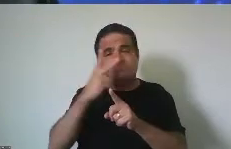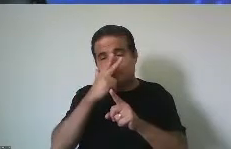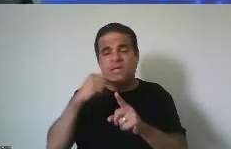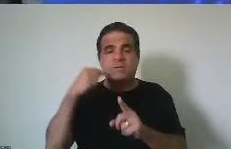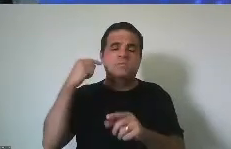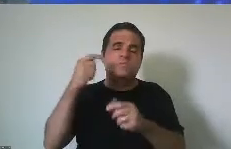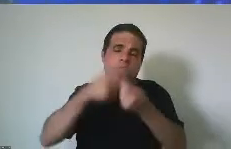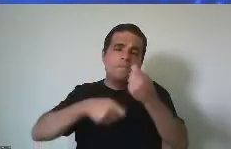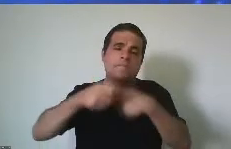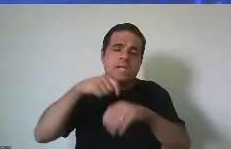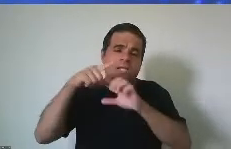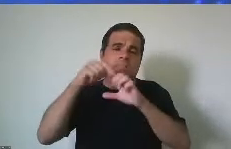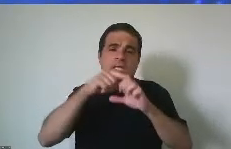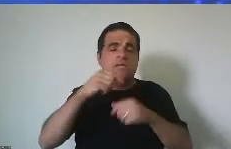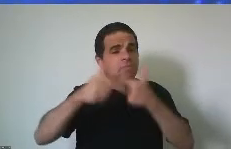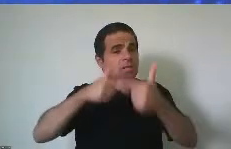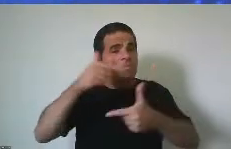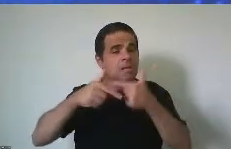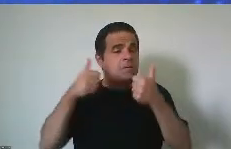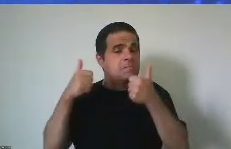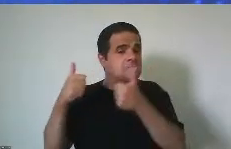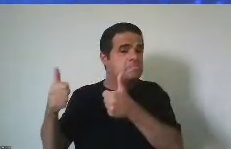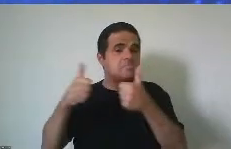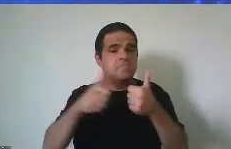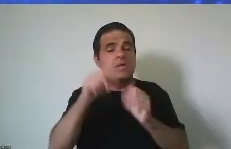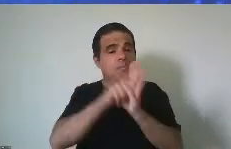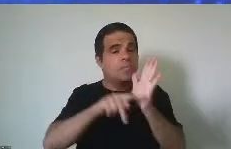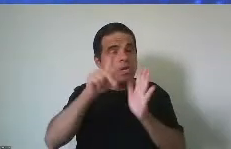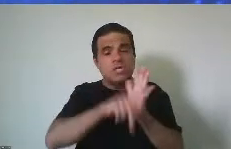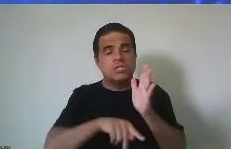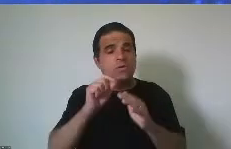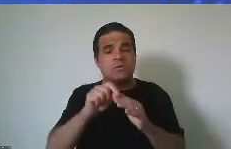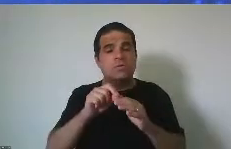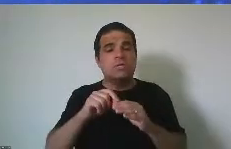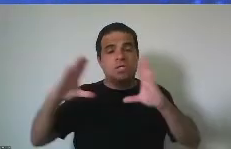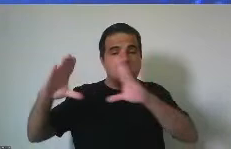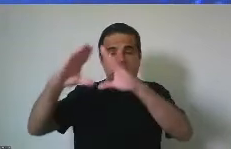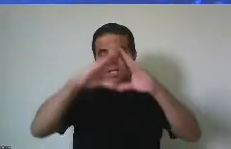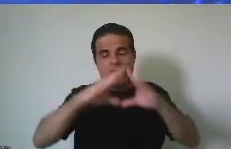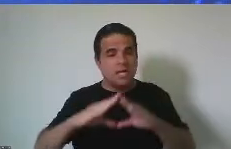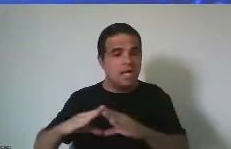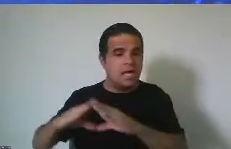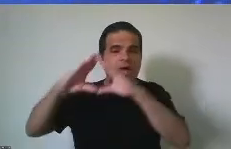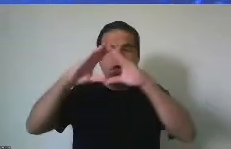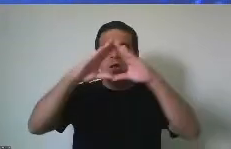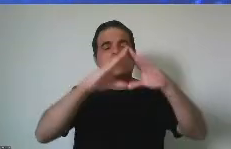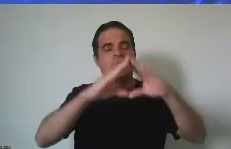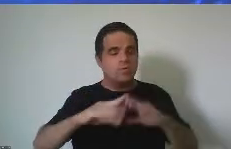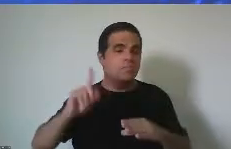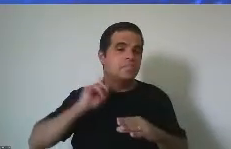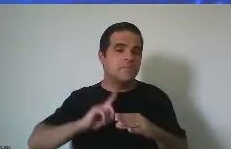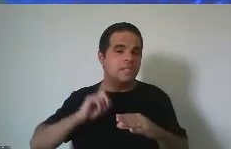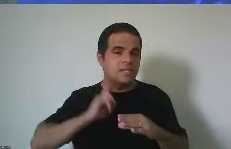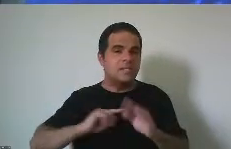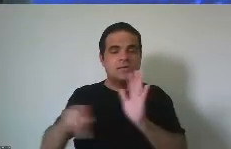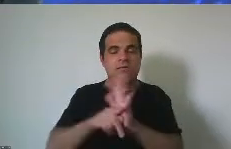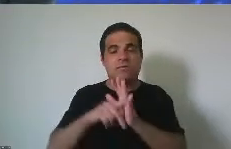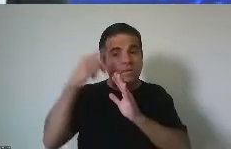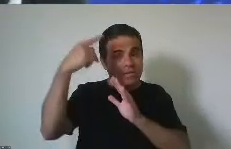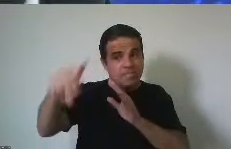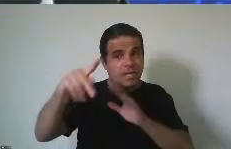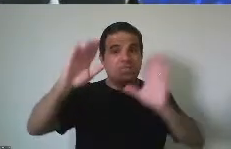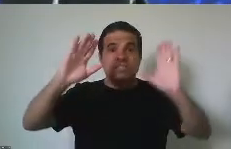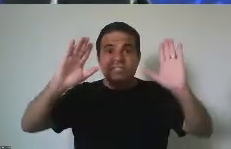funcionando e o projeto de triângulo mineiro que faz parte e aquele